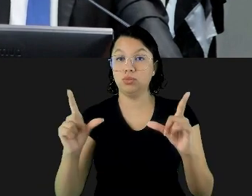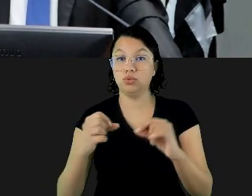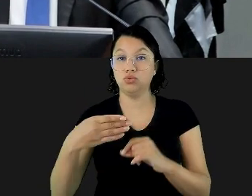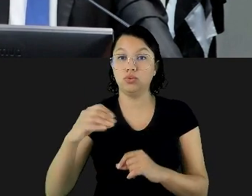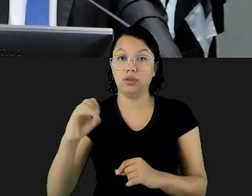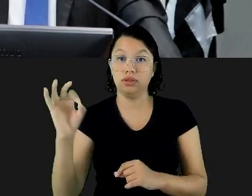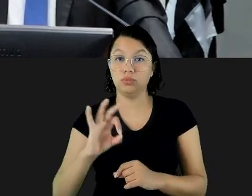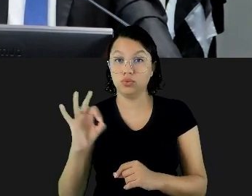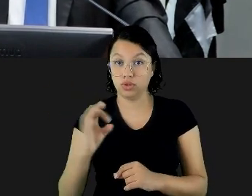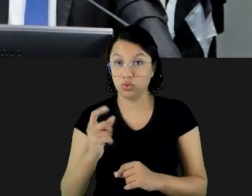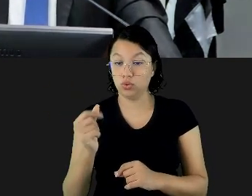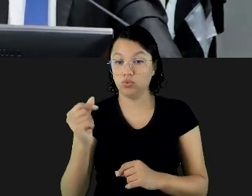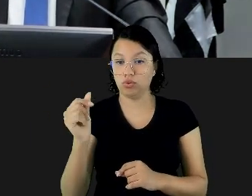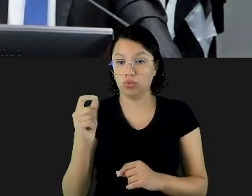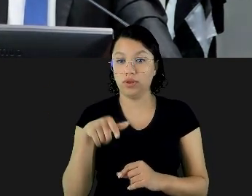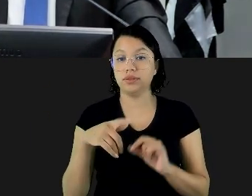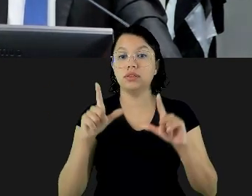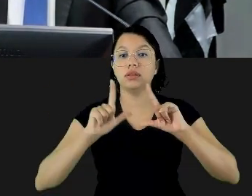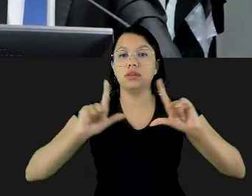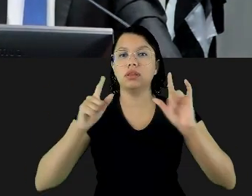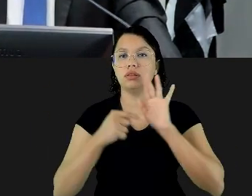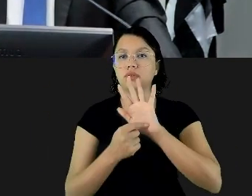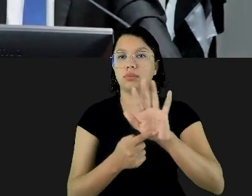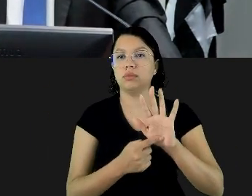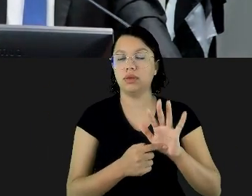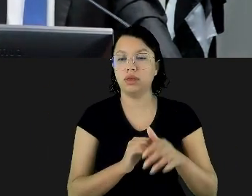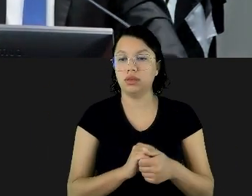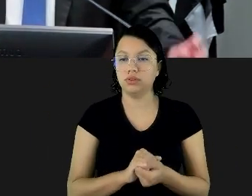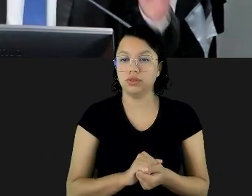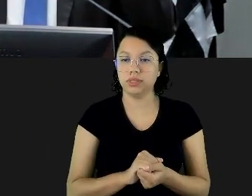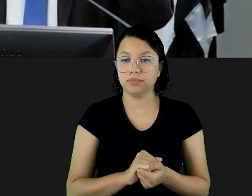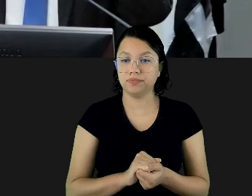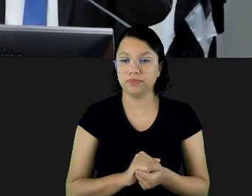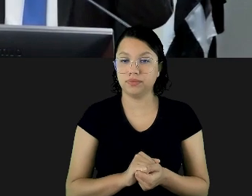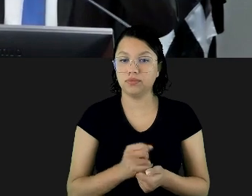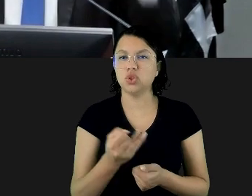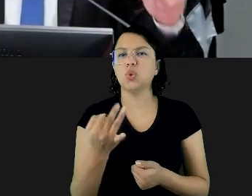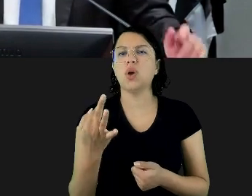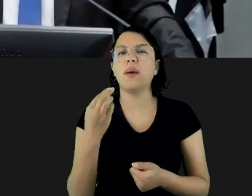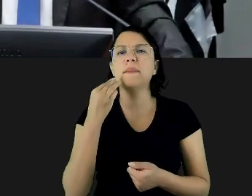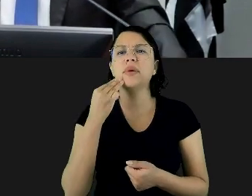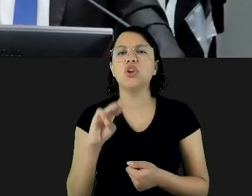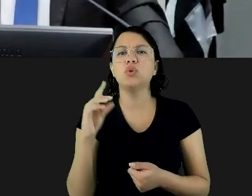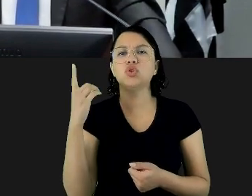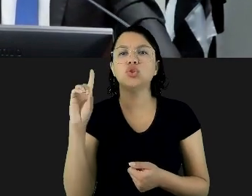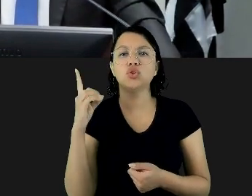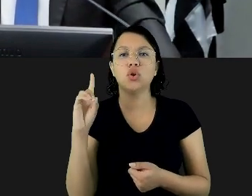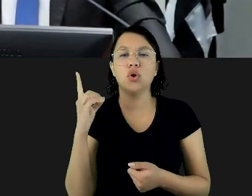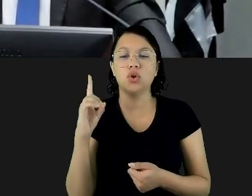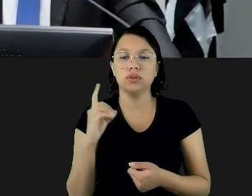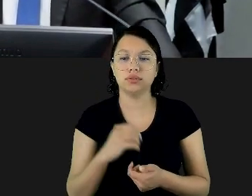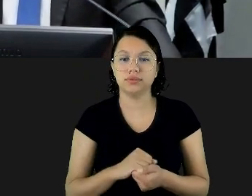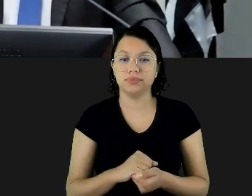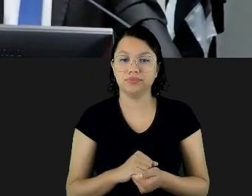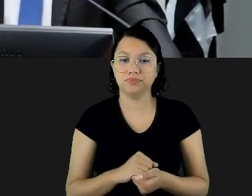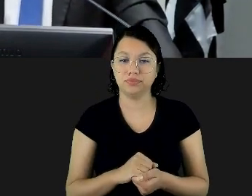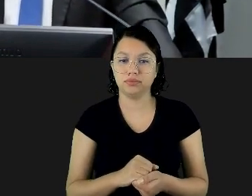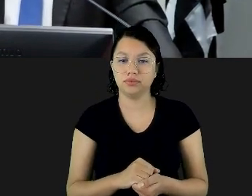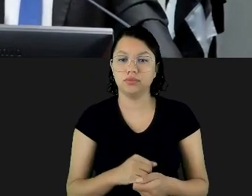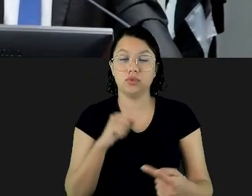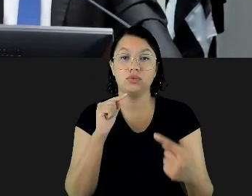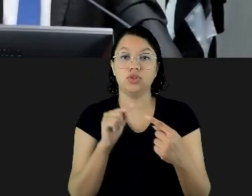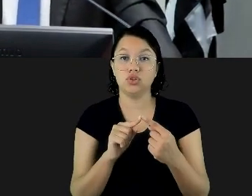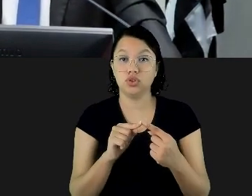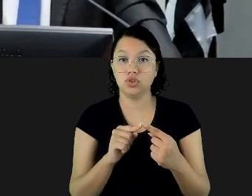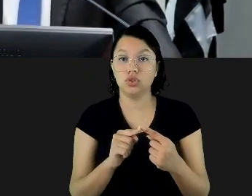Essa é uma imagem de quantos milhões de dólares destino das exportações no Mato Grosso do